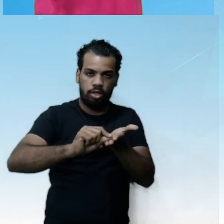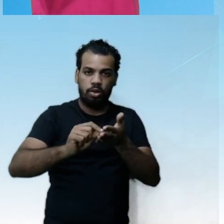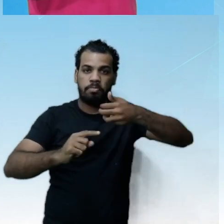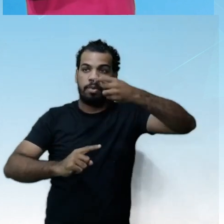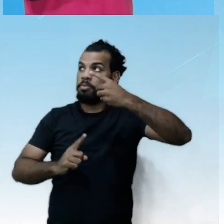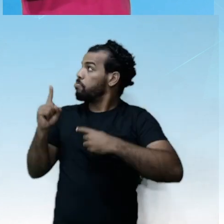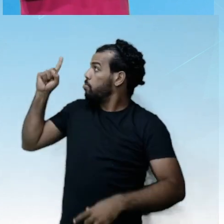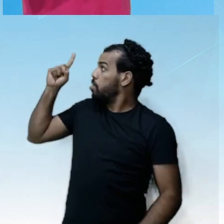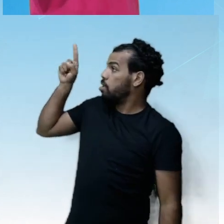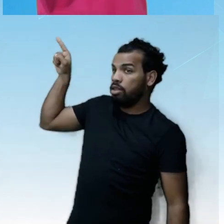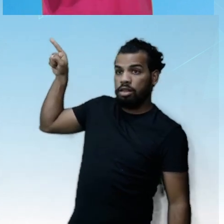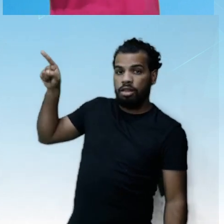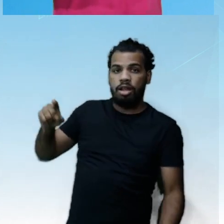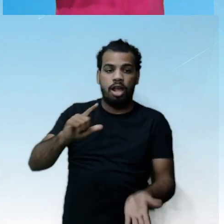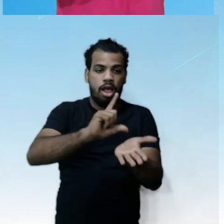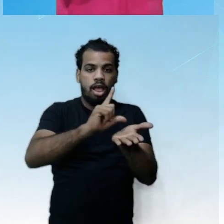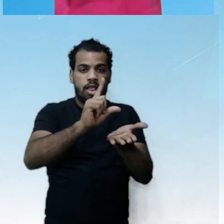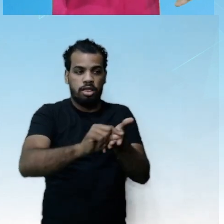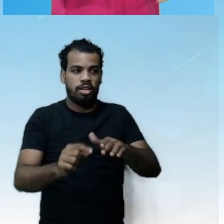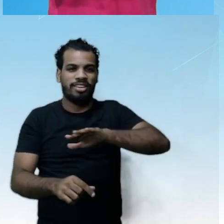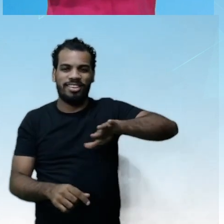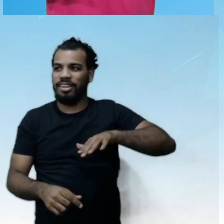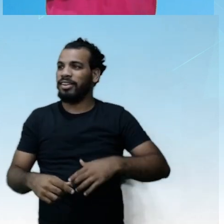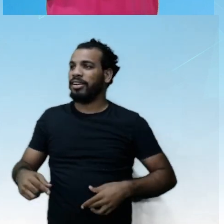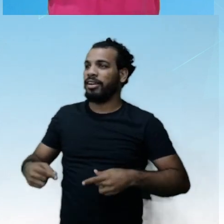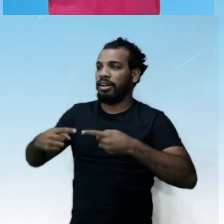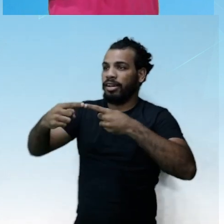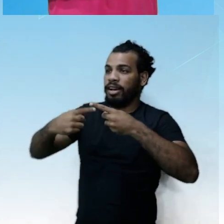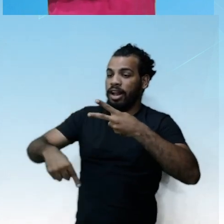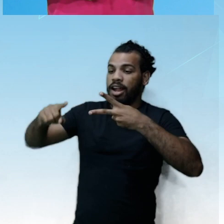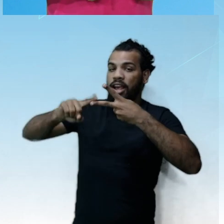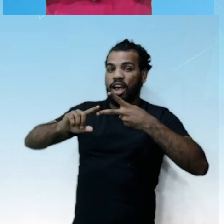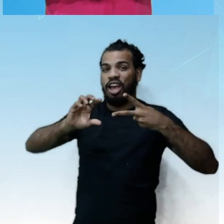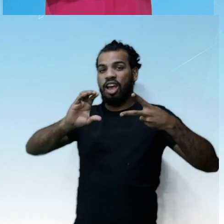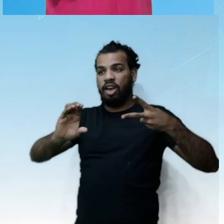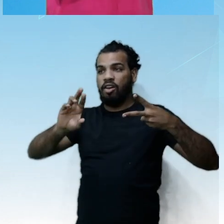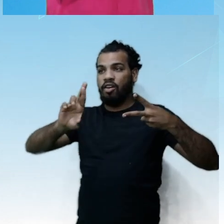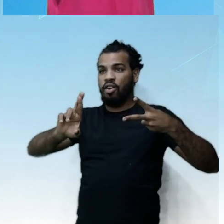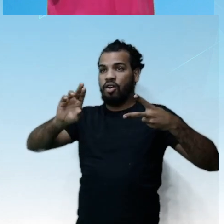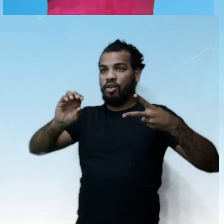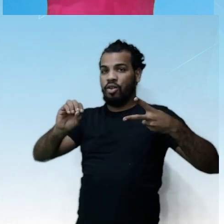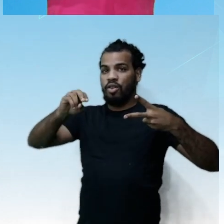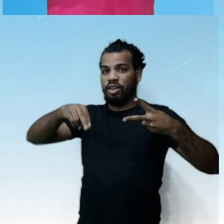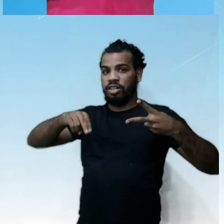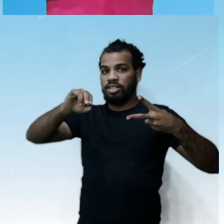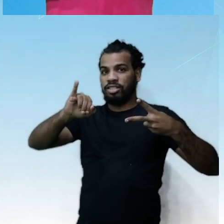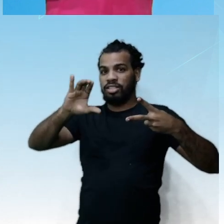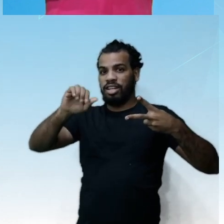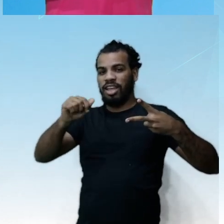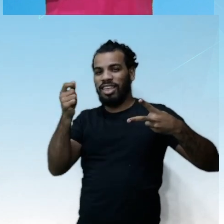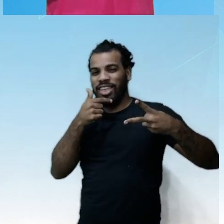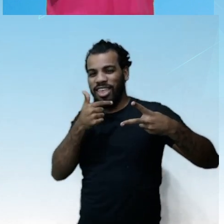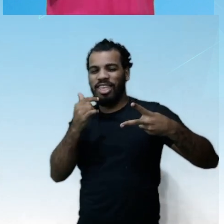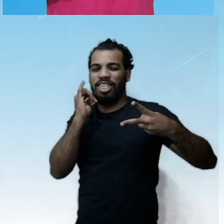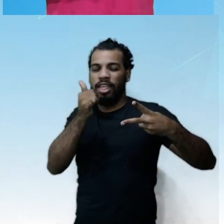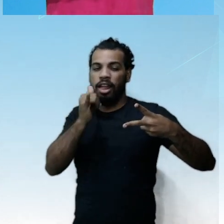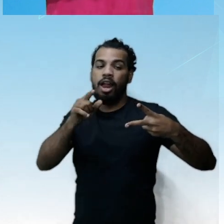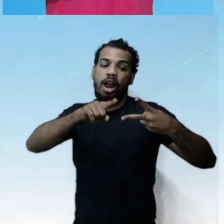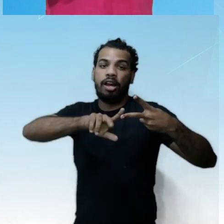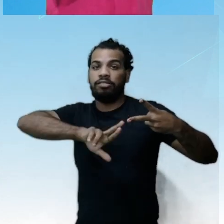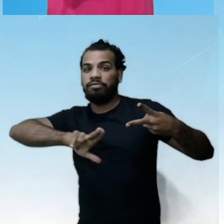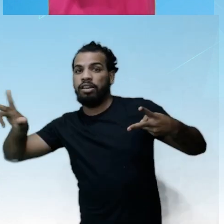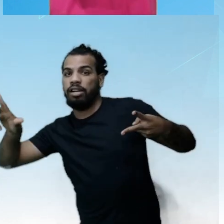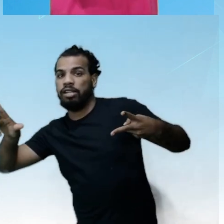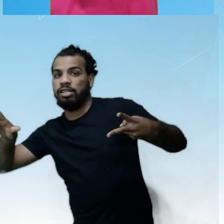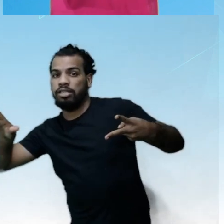Então, vejam só, quando vocês observarem no seu livro de português, vocês vão ver justamente essa